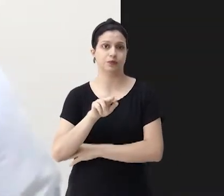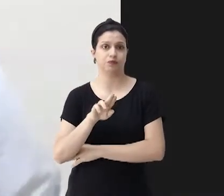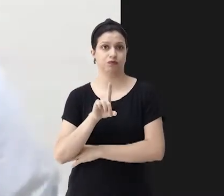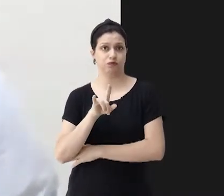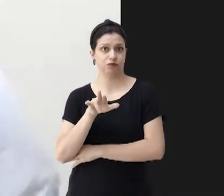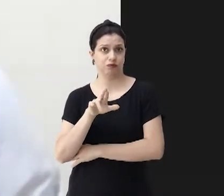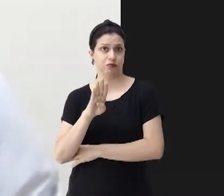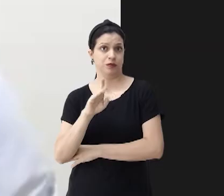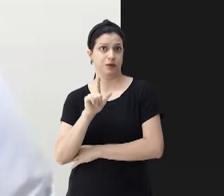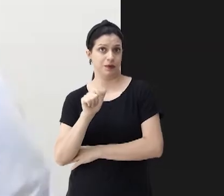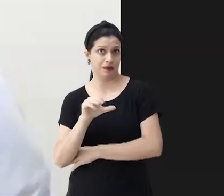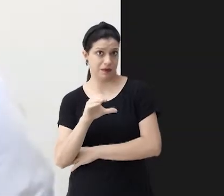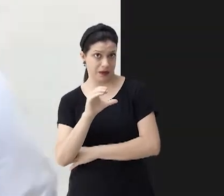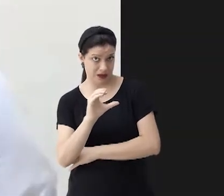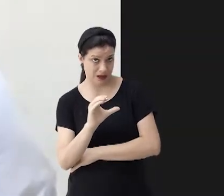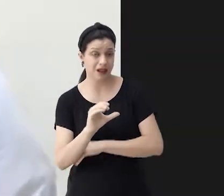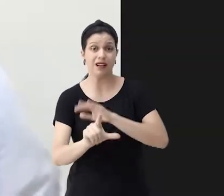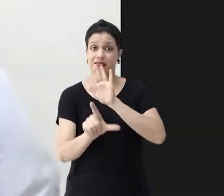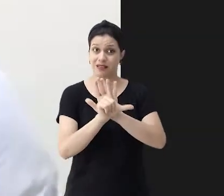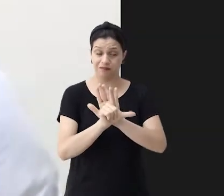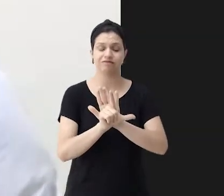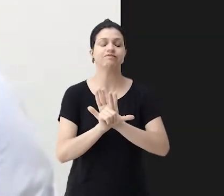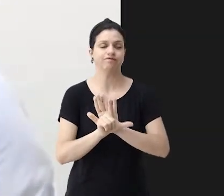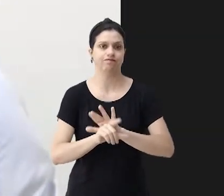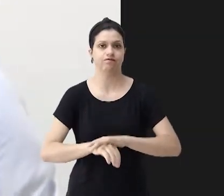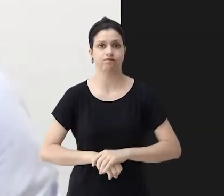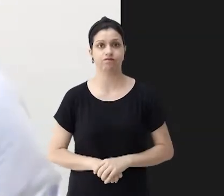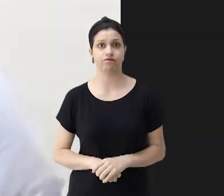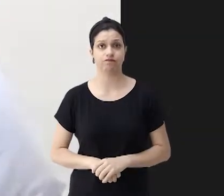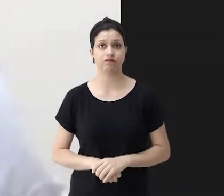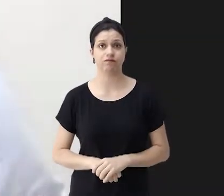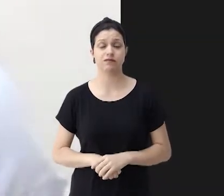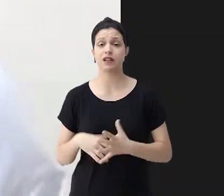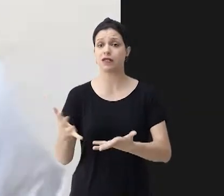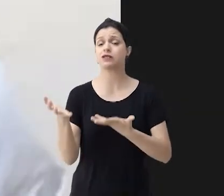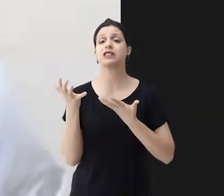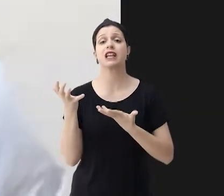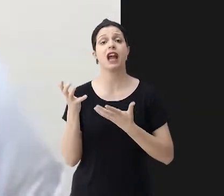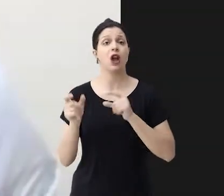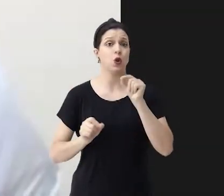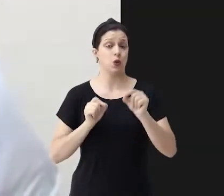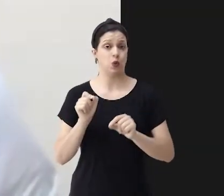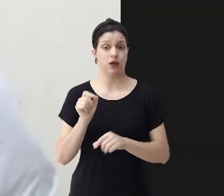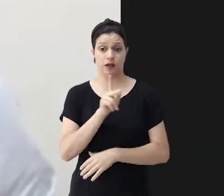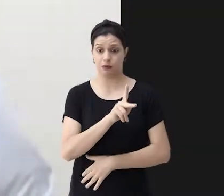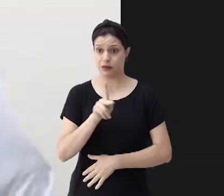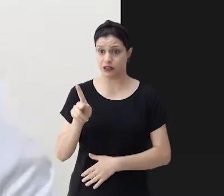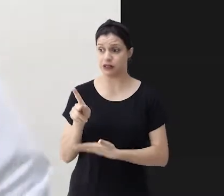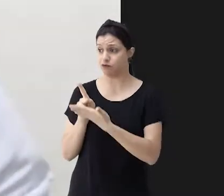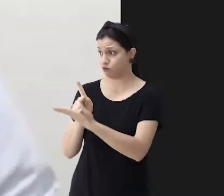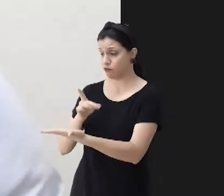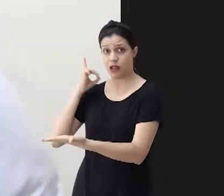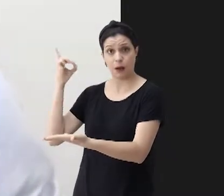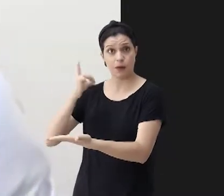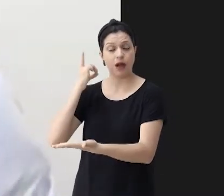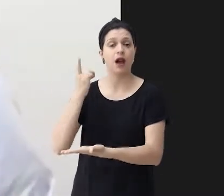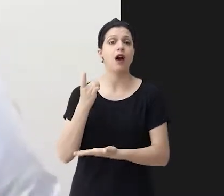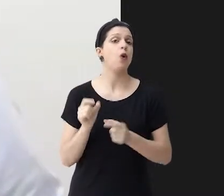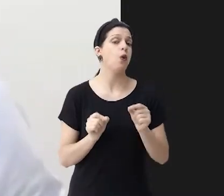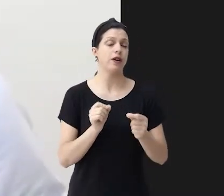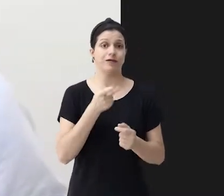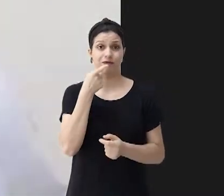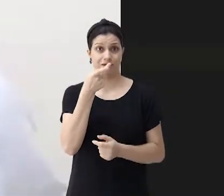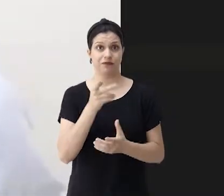emergencial que é destinado através da Lei Aldir Blanc. Eu queria, senhor presidente,